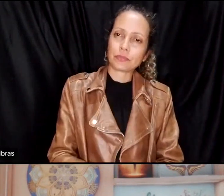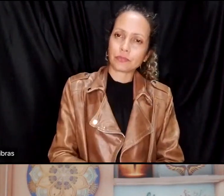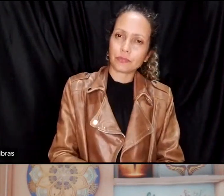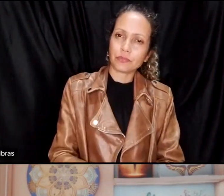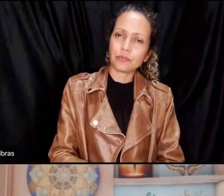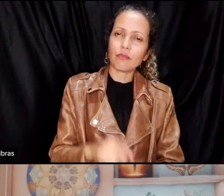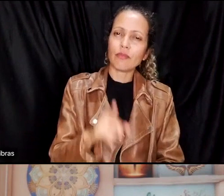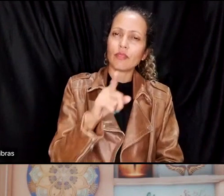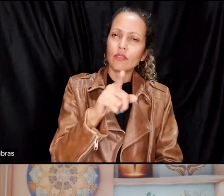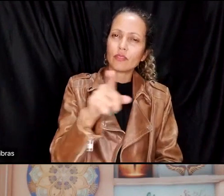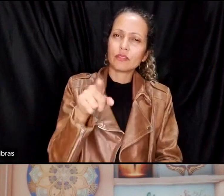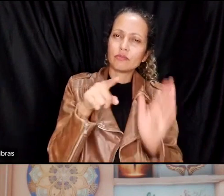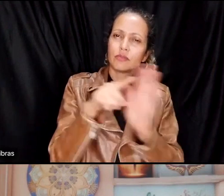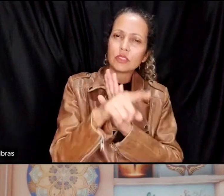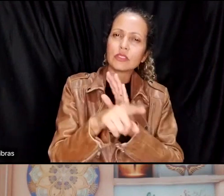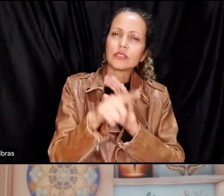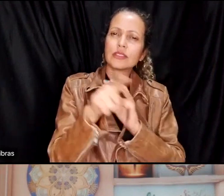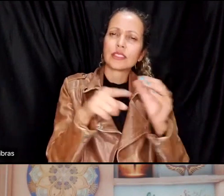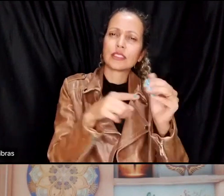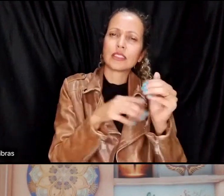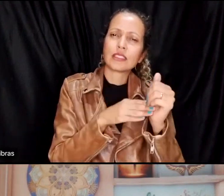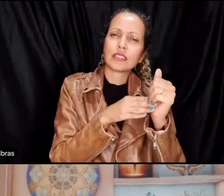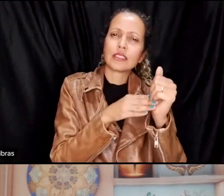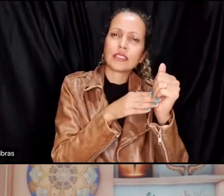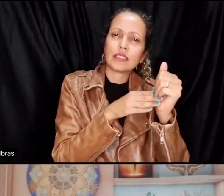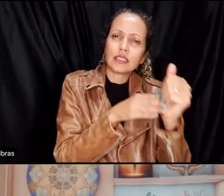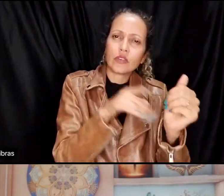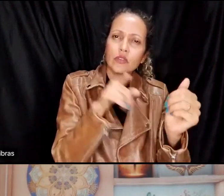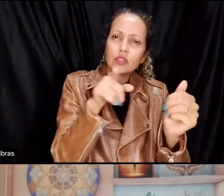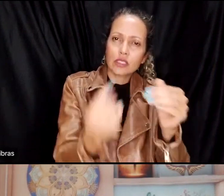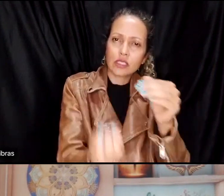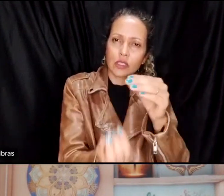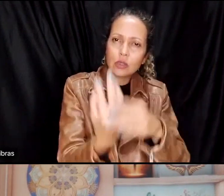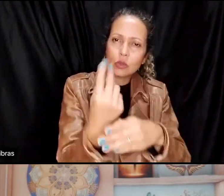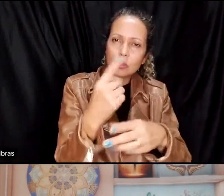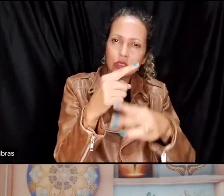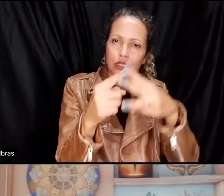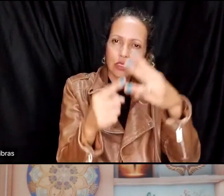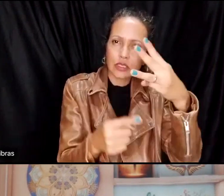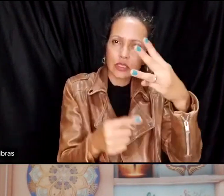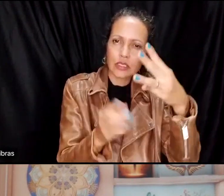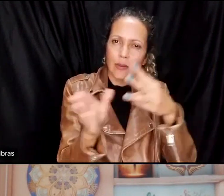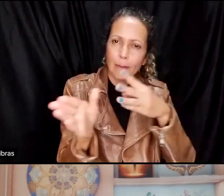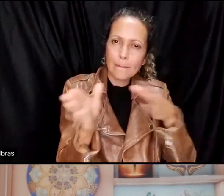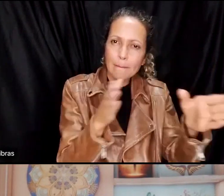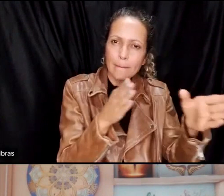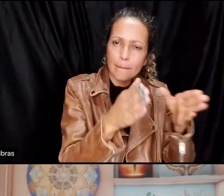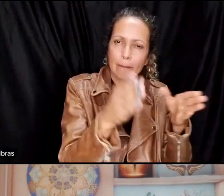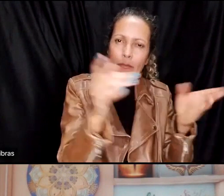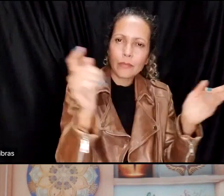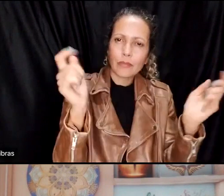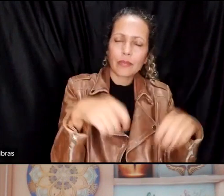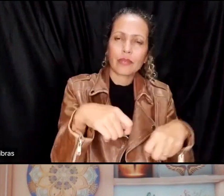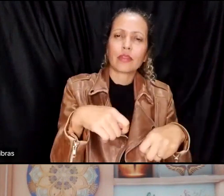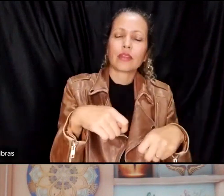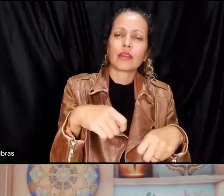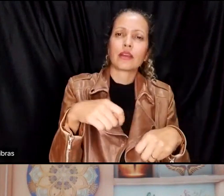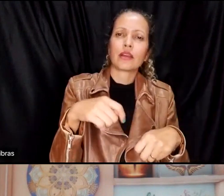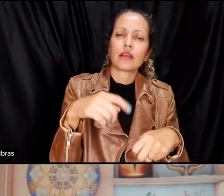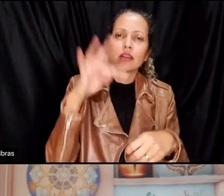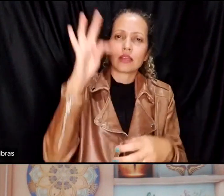desenvolveu para a sua tese de mestrado, eles trazem